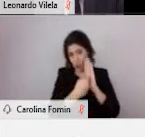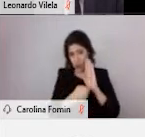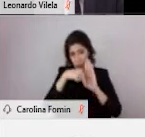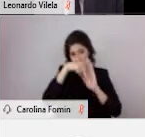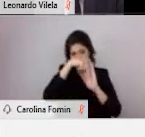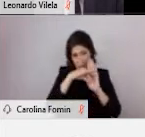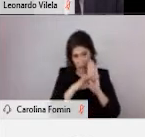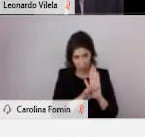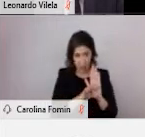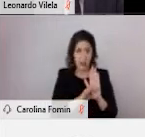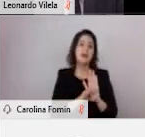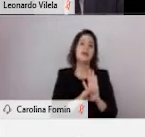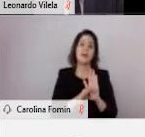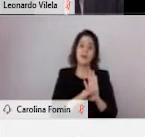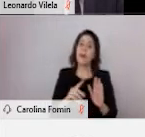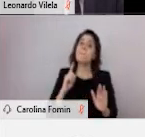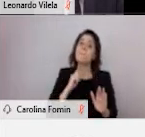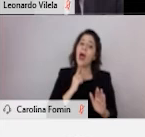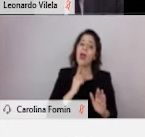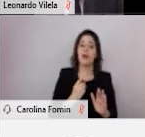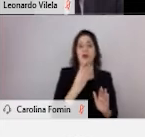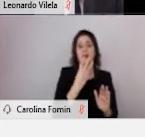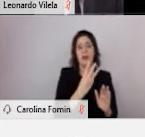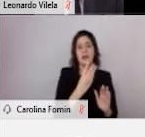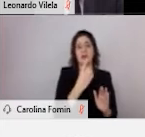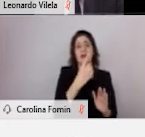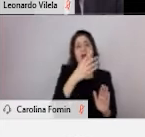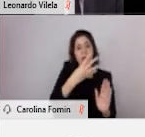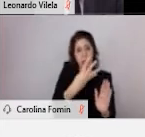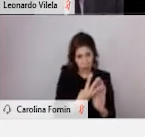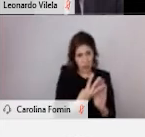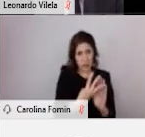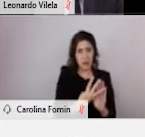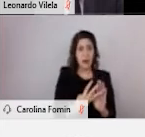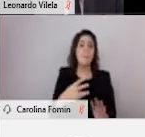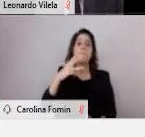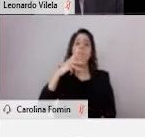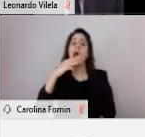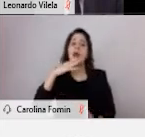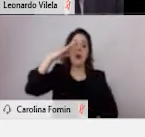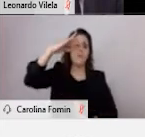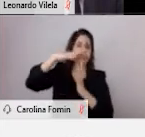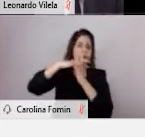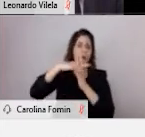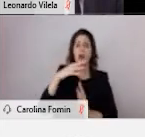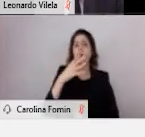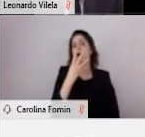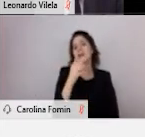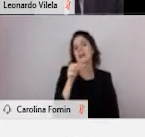374 notas, e em março, que nós tivemos um pico, 470 notas.